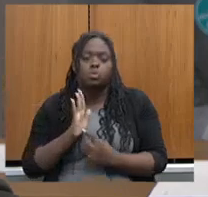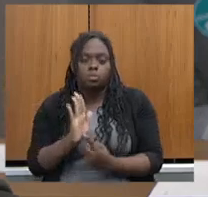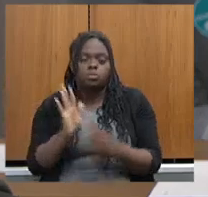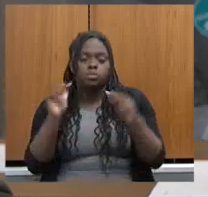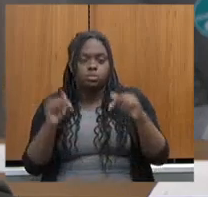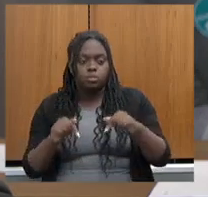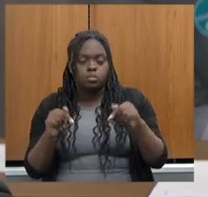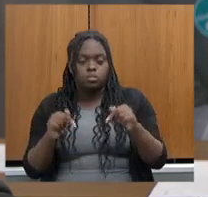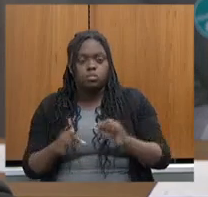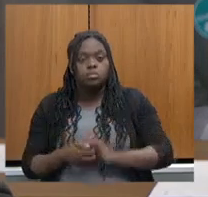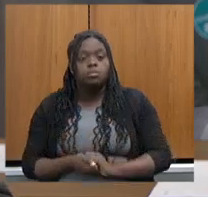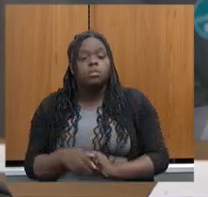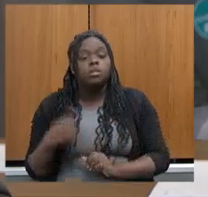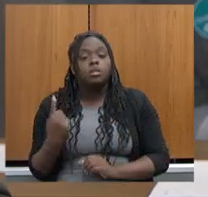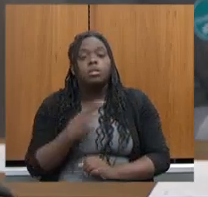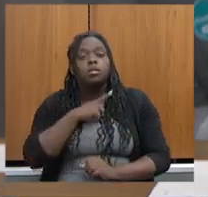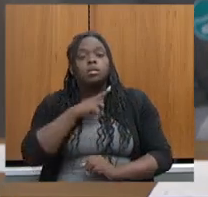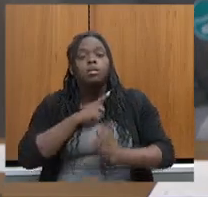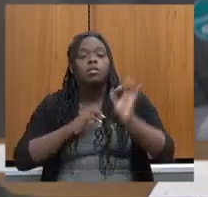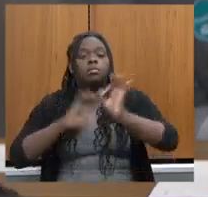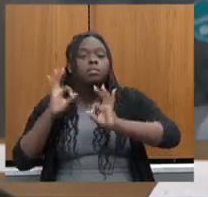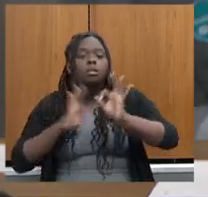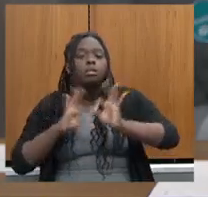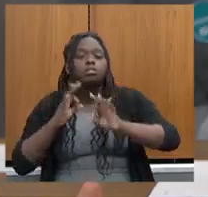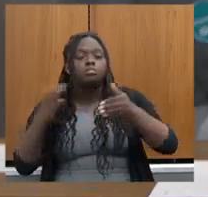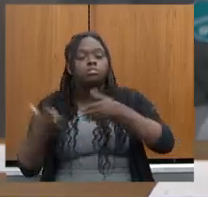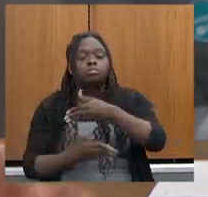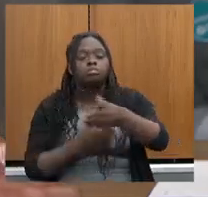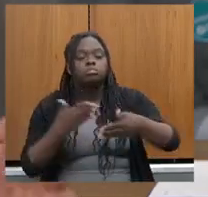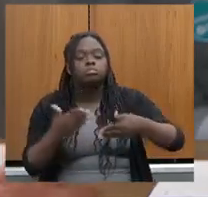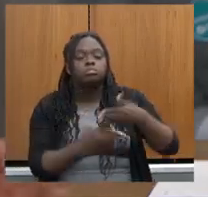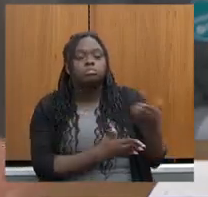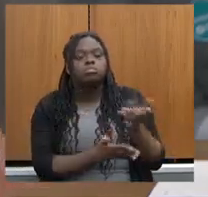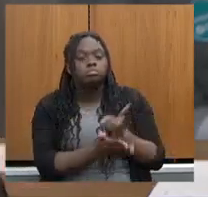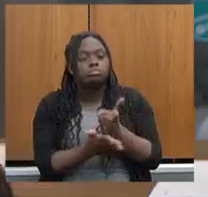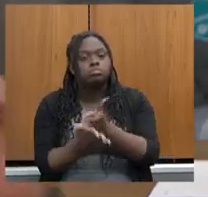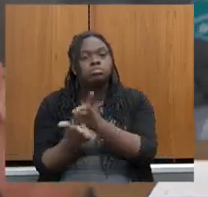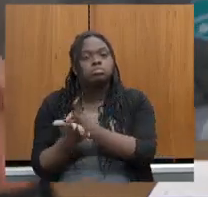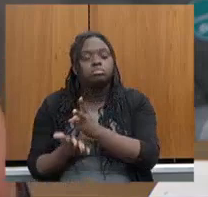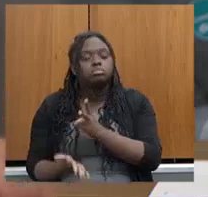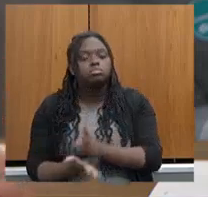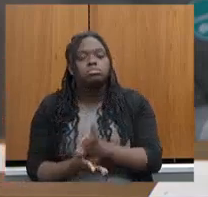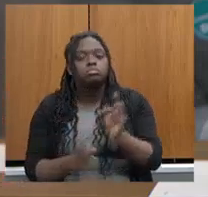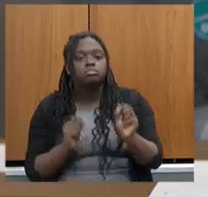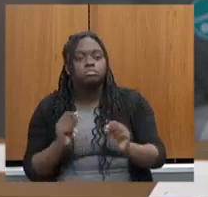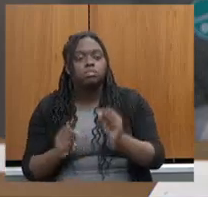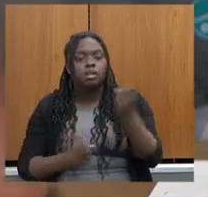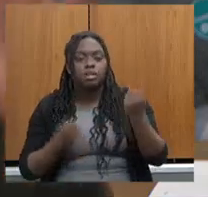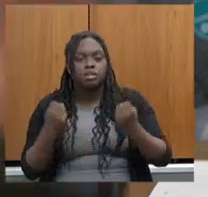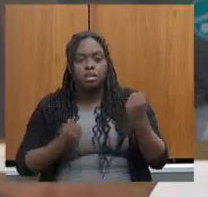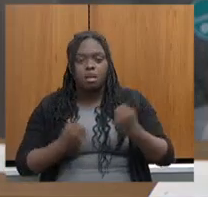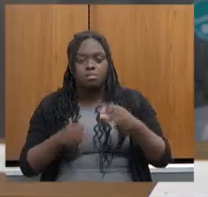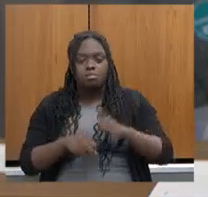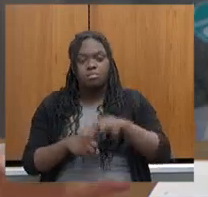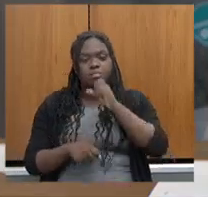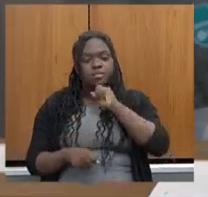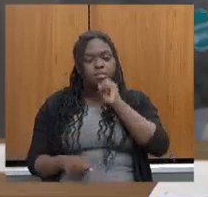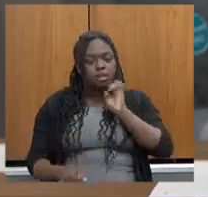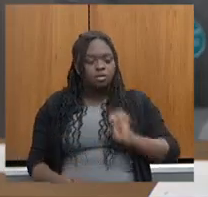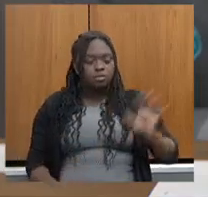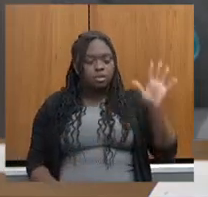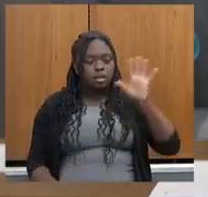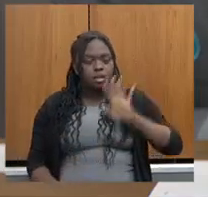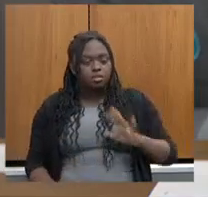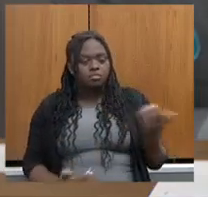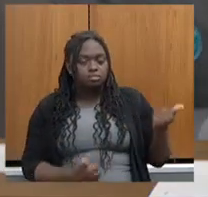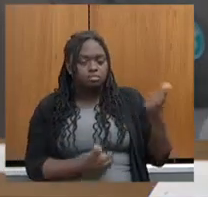nós vamos ter um plano de distribuição que vai seguir exatamente aquelas viaturas mais antigas no estado que